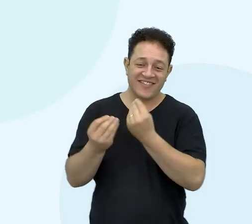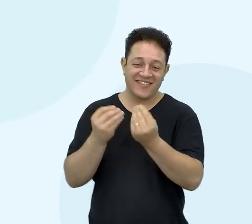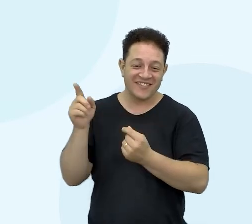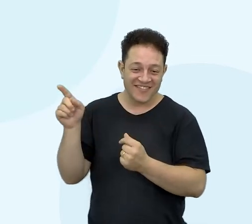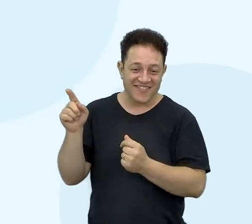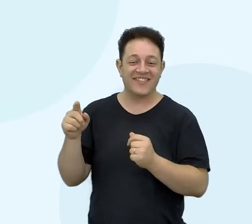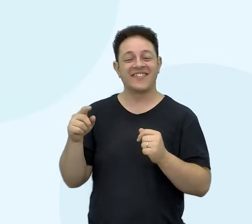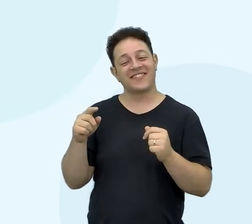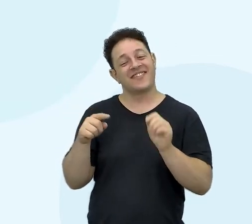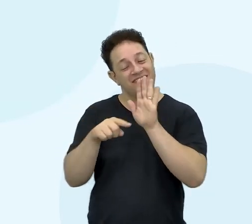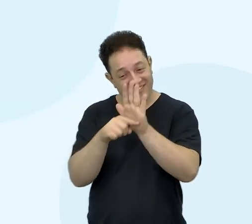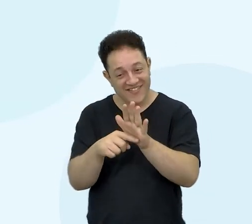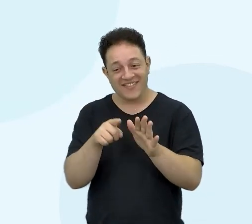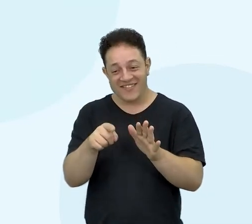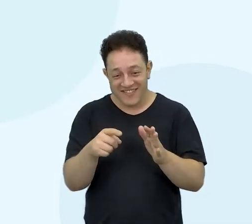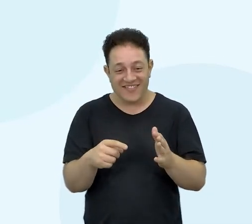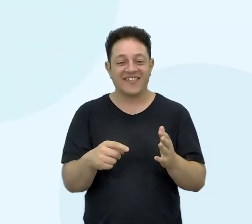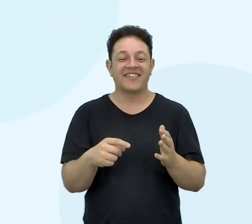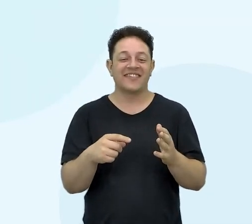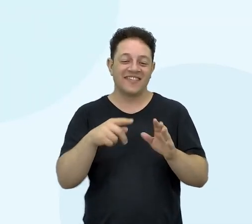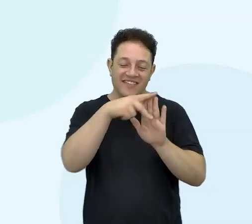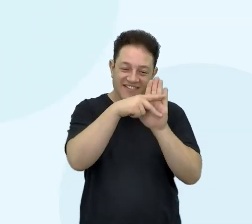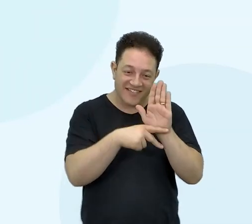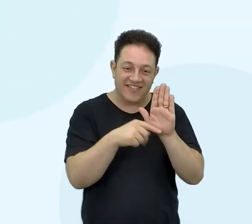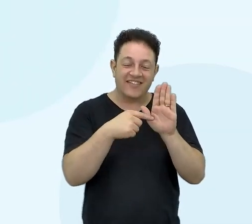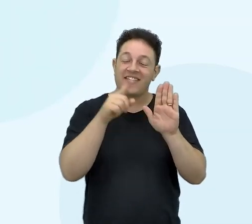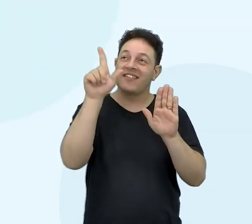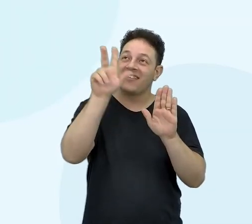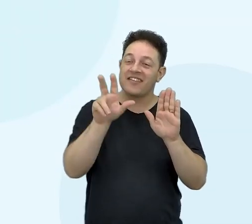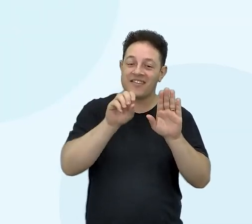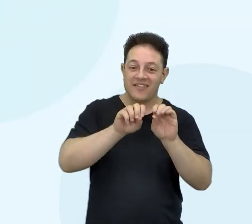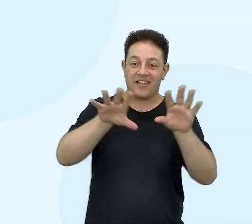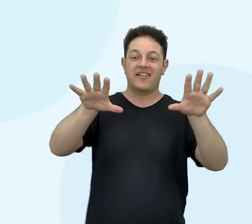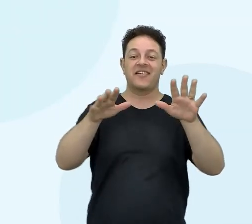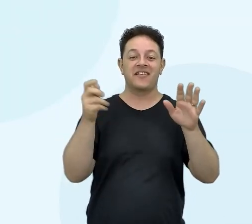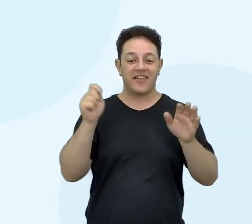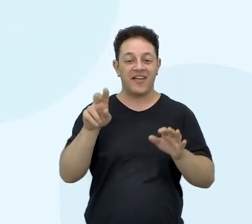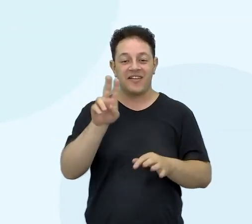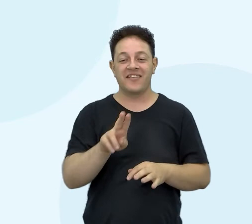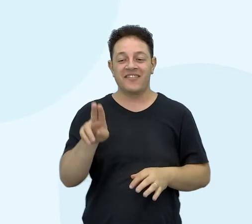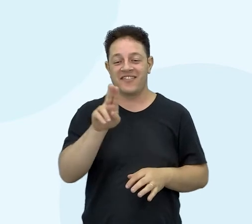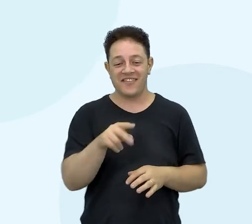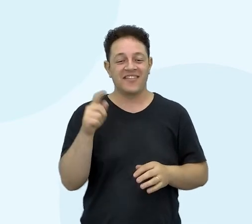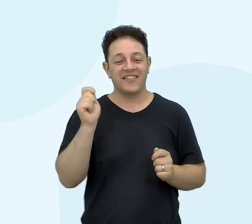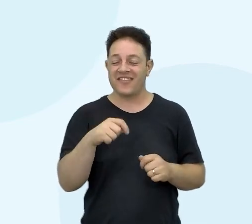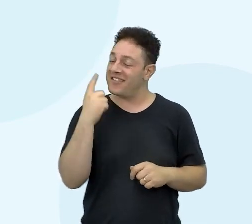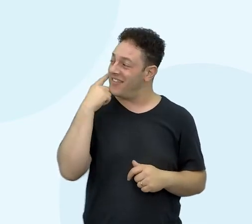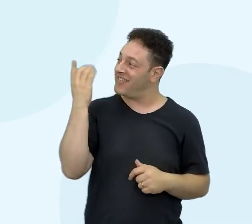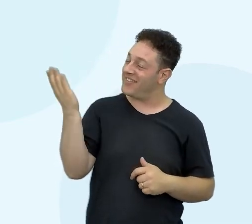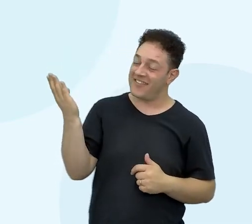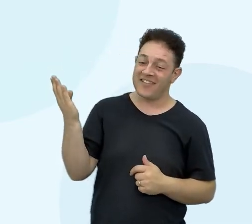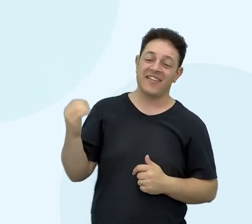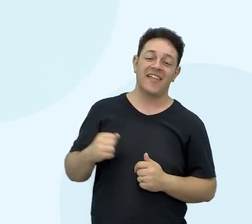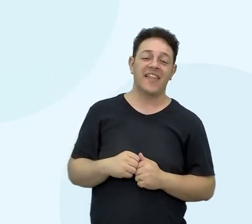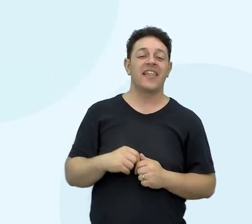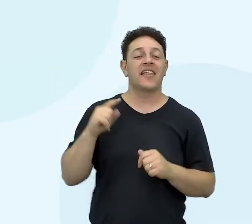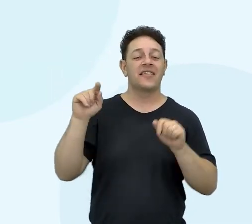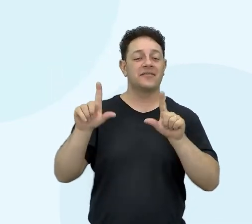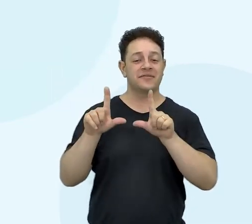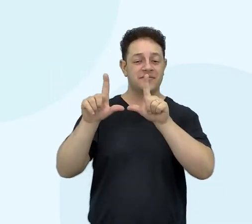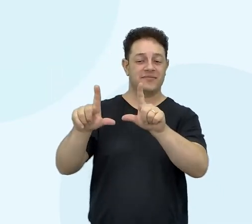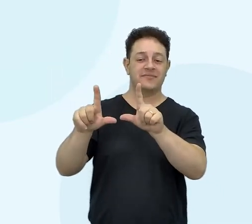que consultamos sobre esse projeto Litro de Luz, fazendo uso ali de uma